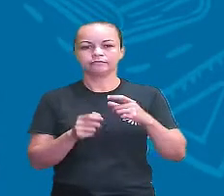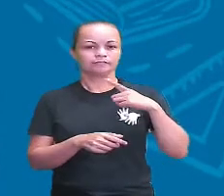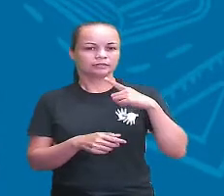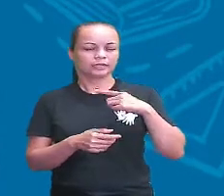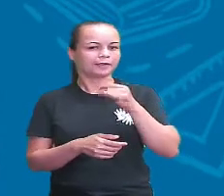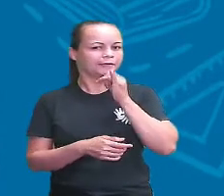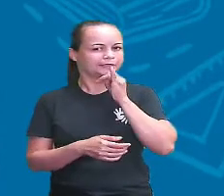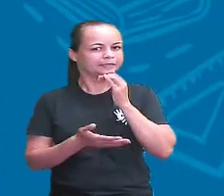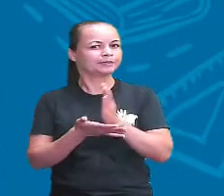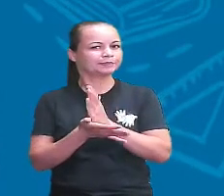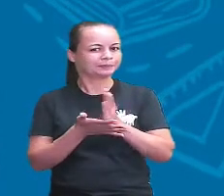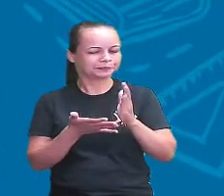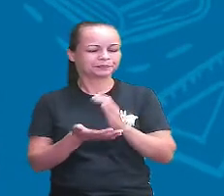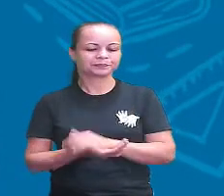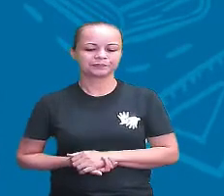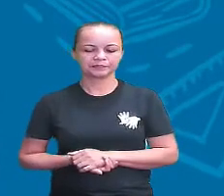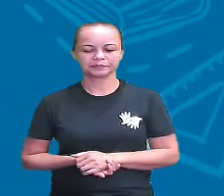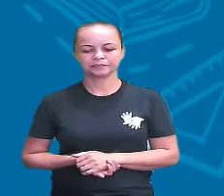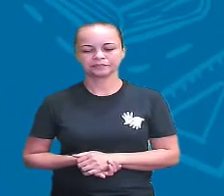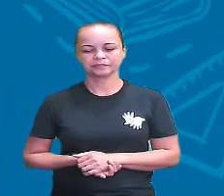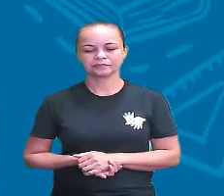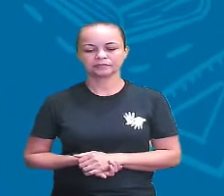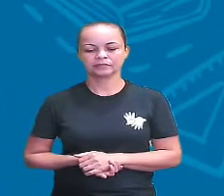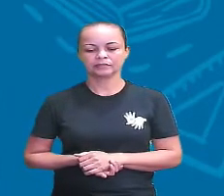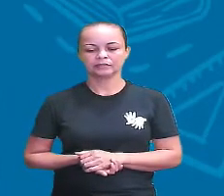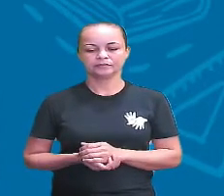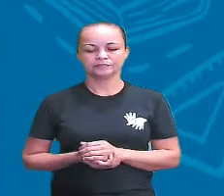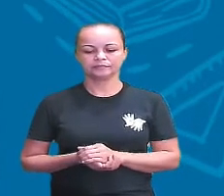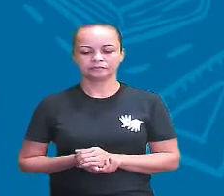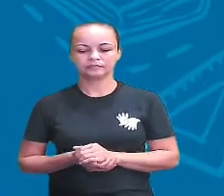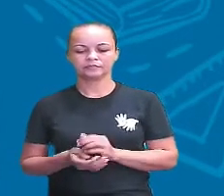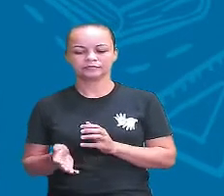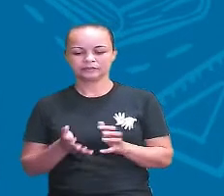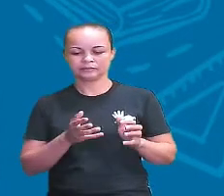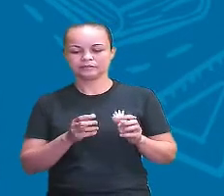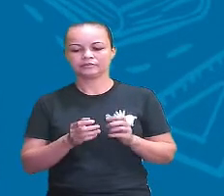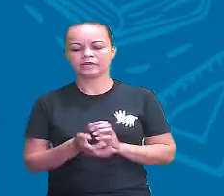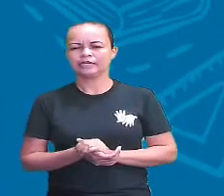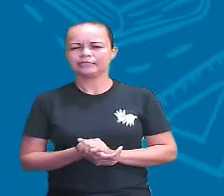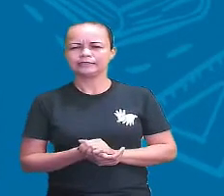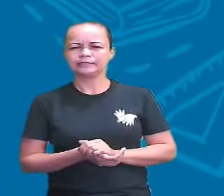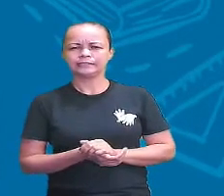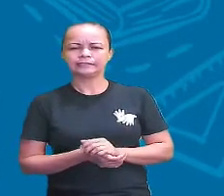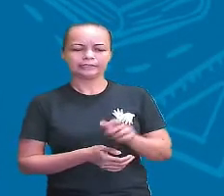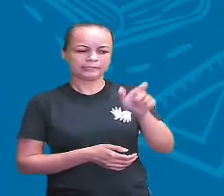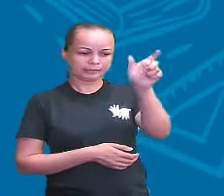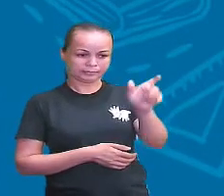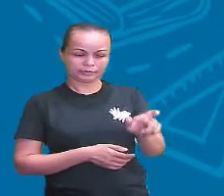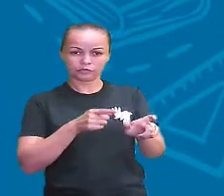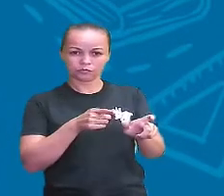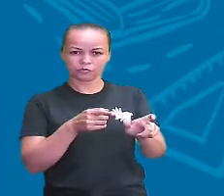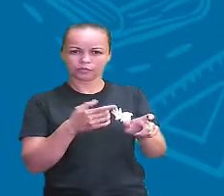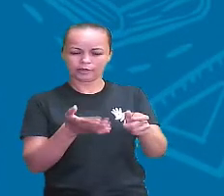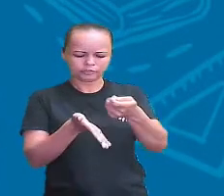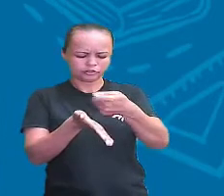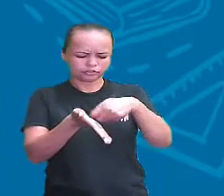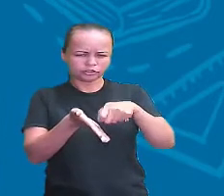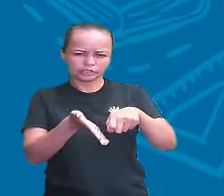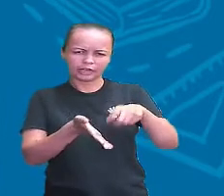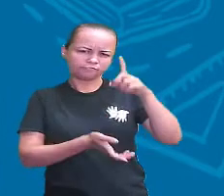alguns exemplos. Sean writes daily. Então, Sean, a pessoa aí, escreve diariamente.